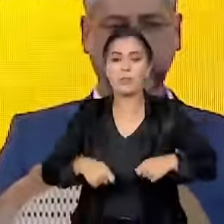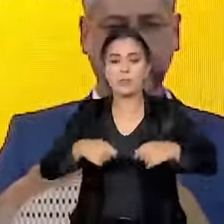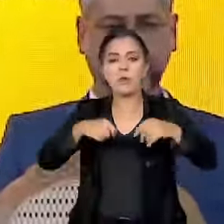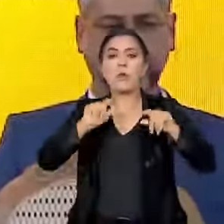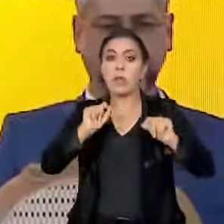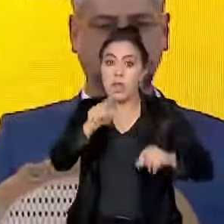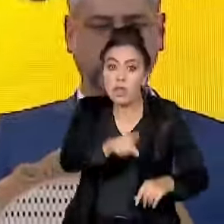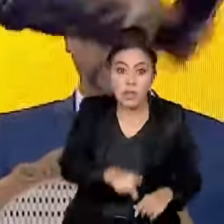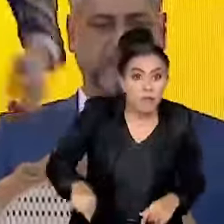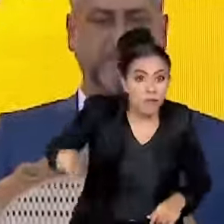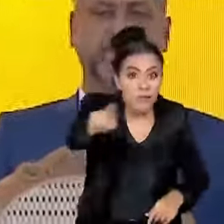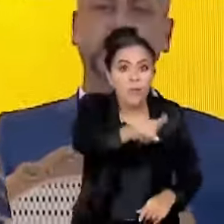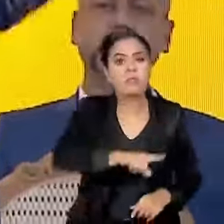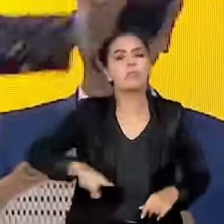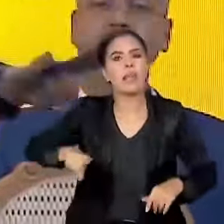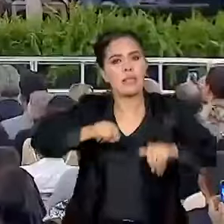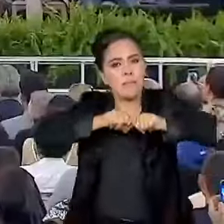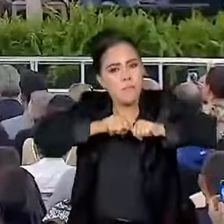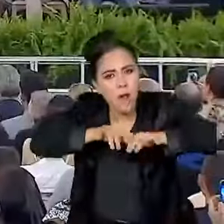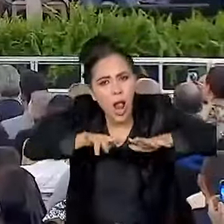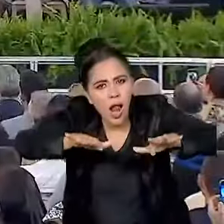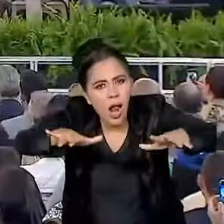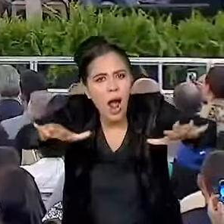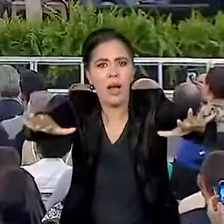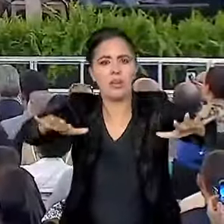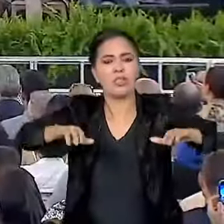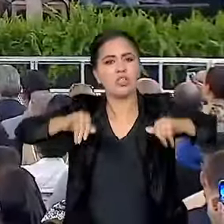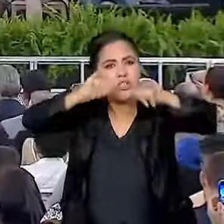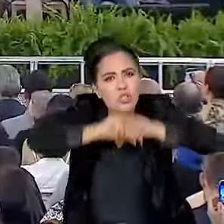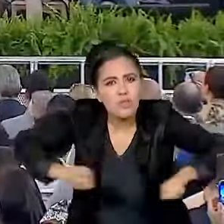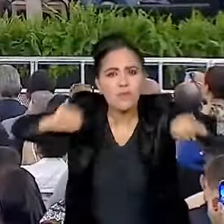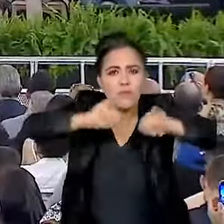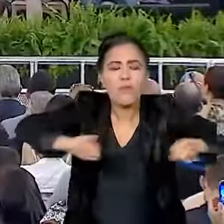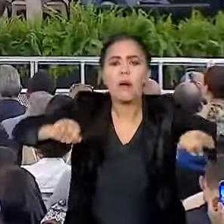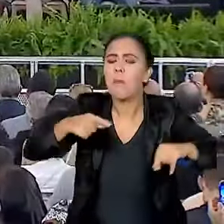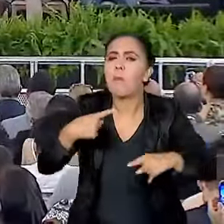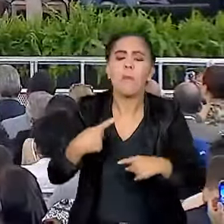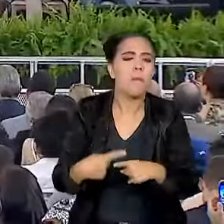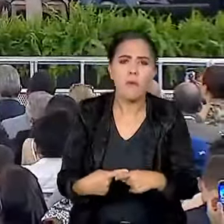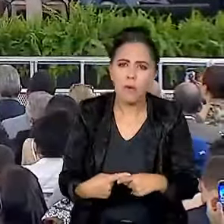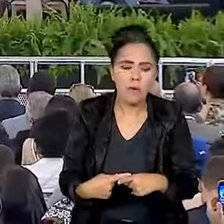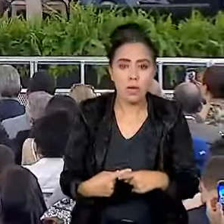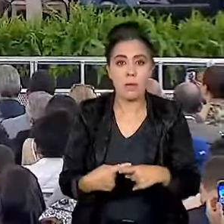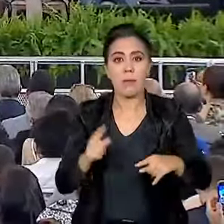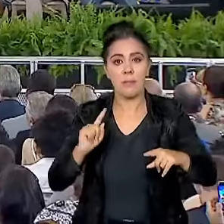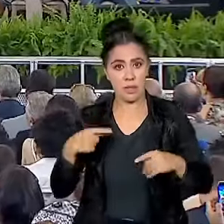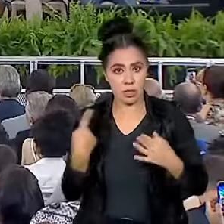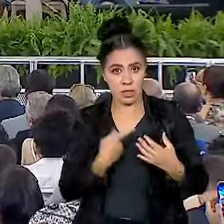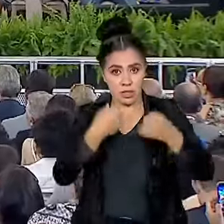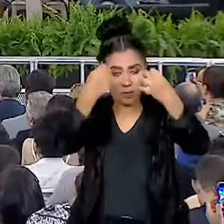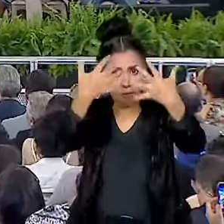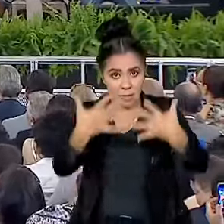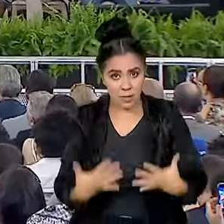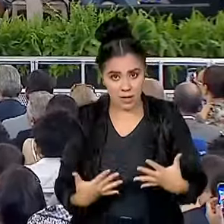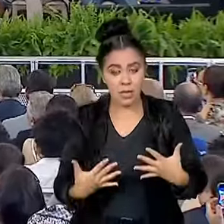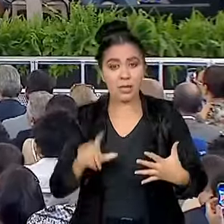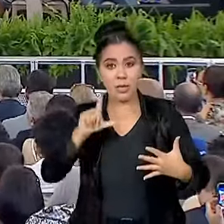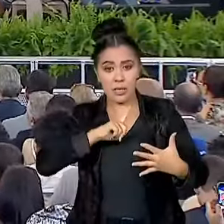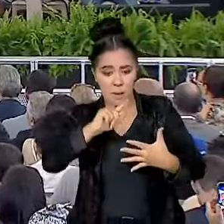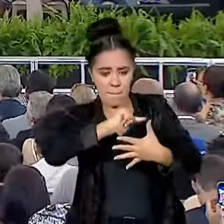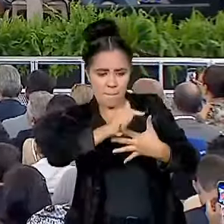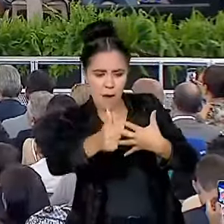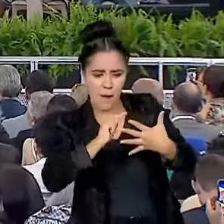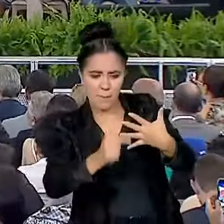que vocês perpetuem isso, multipliquem e divulguem. Por quê? Quando a gente fala o maior plano de juventude negra desse